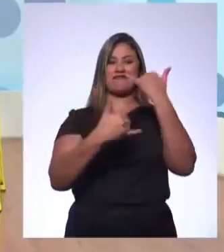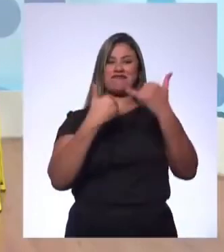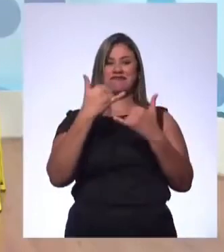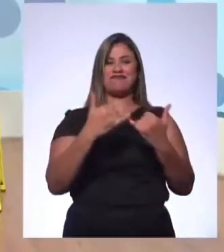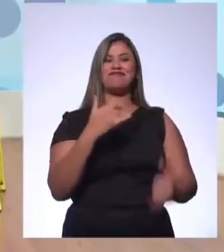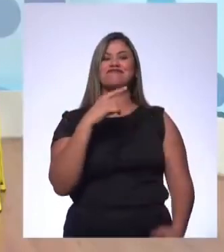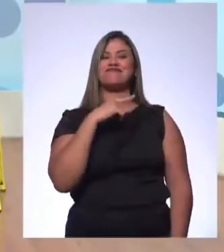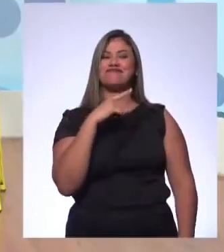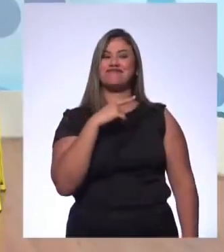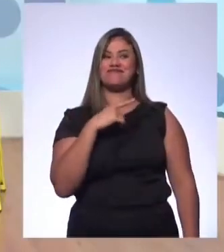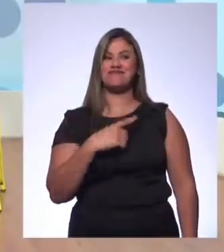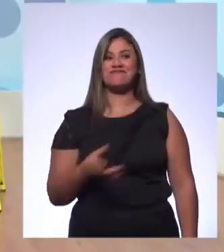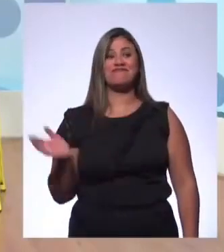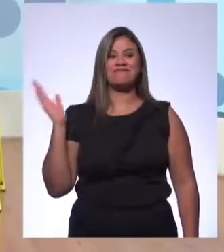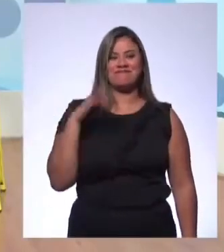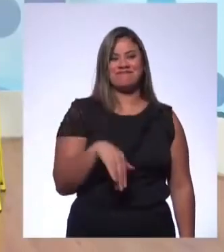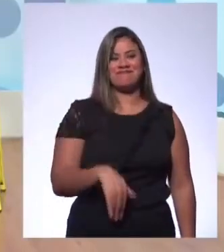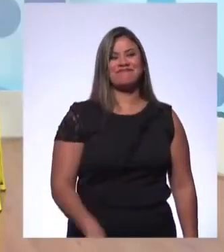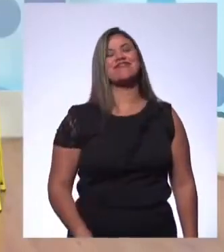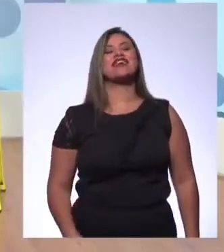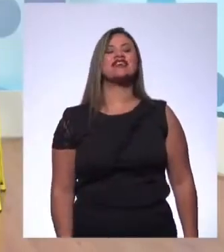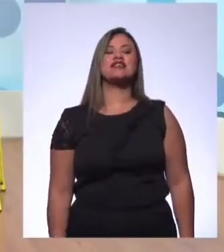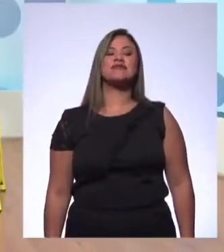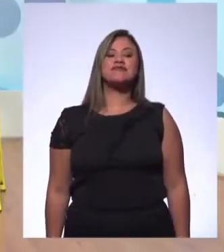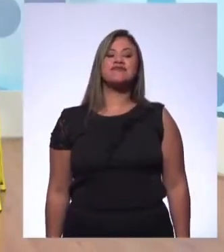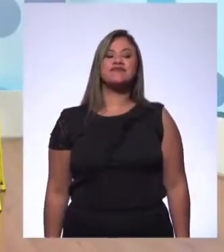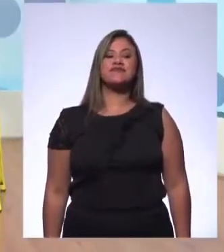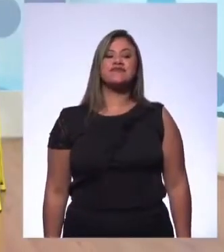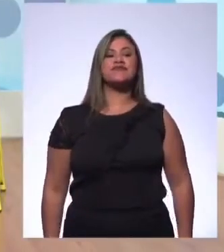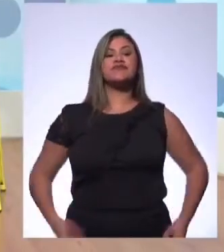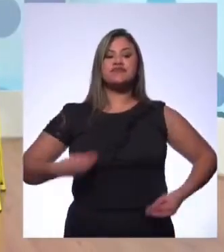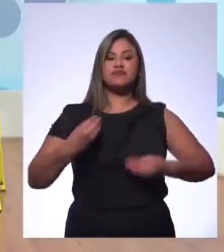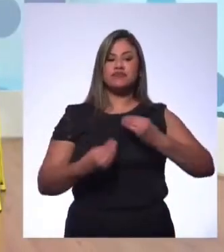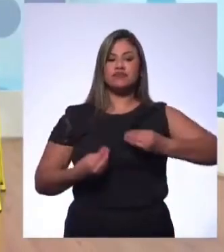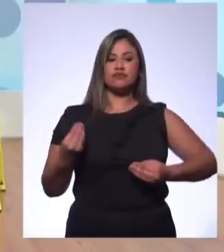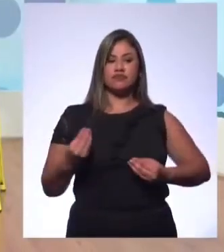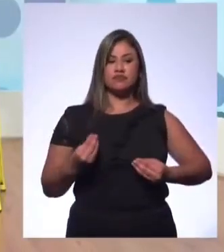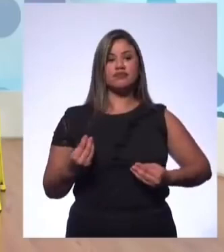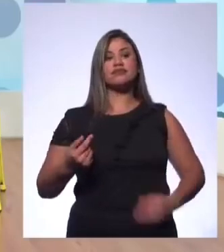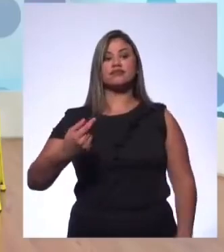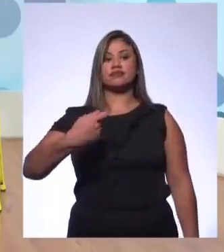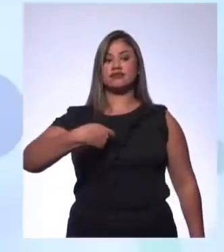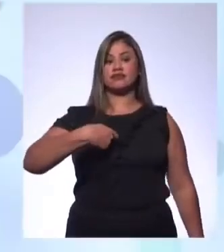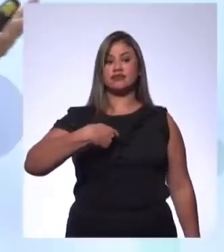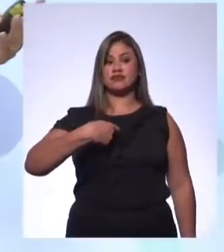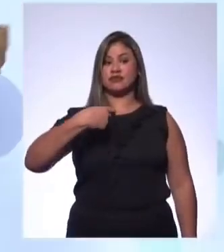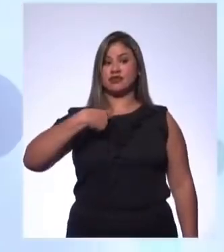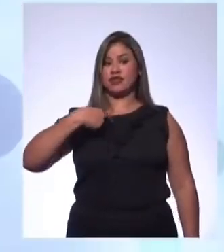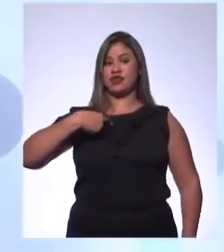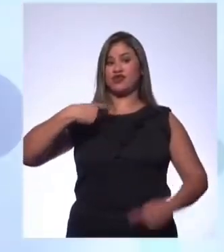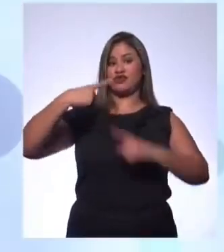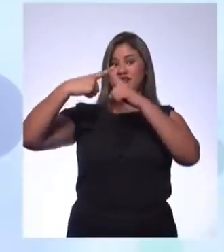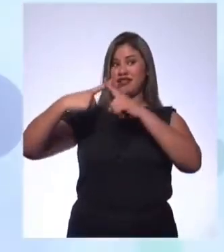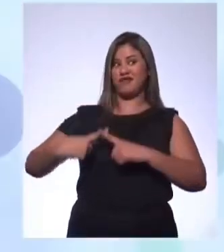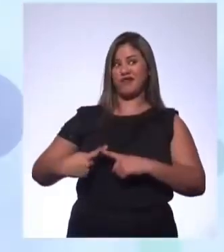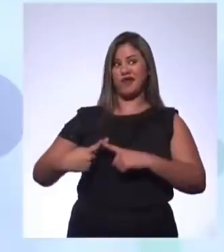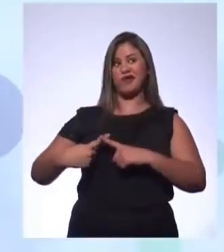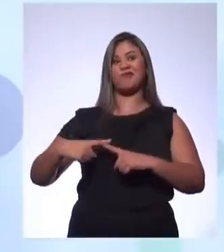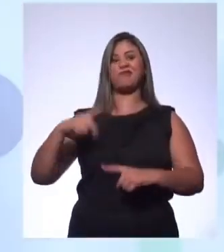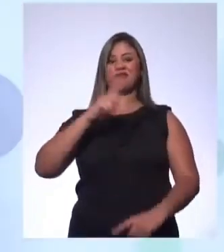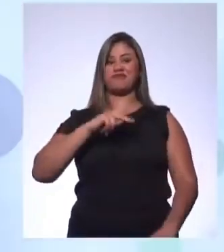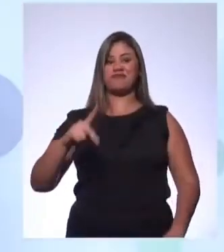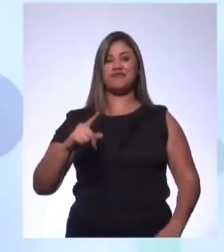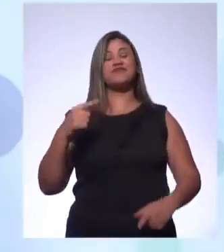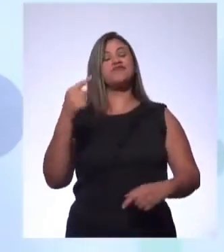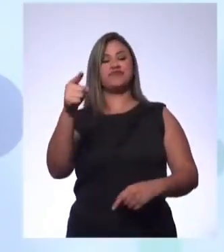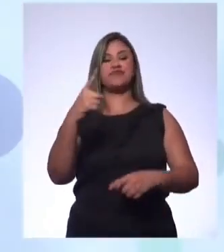aula, professora. Neste momento, faremos um game show. Como é que vai funcionar? Eu vou desafiar a professora Tayana e ela vai me desafiar